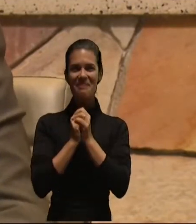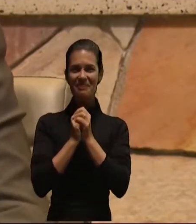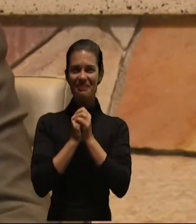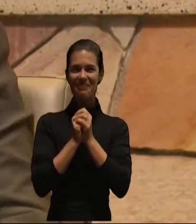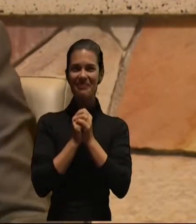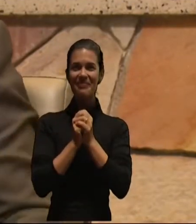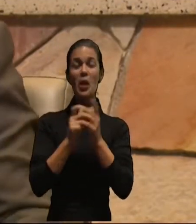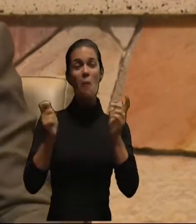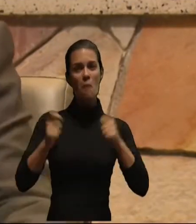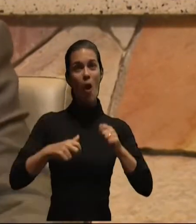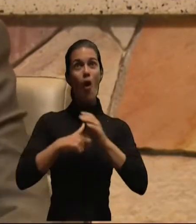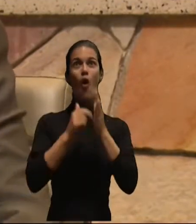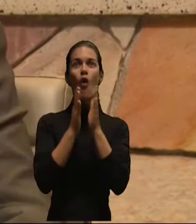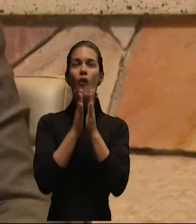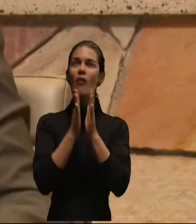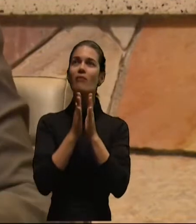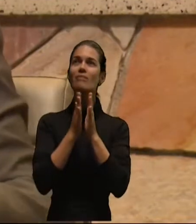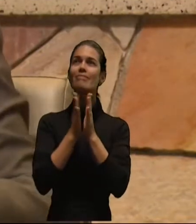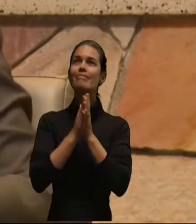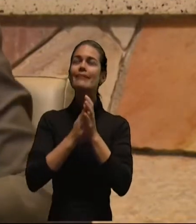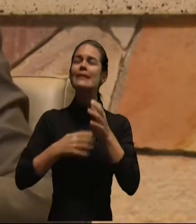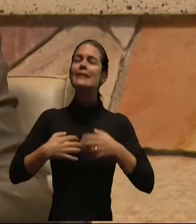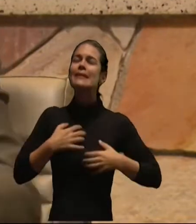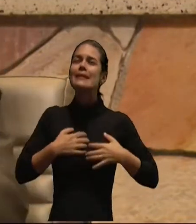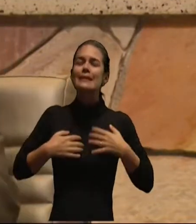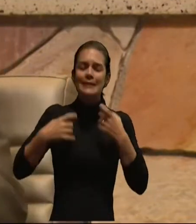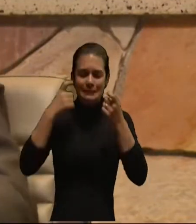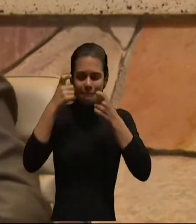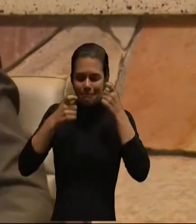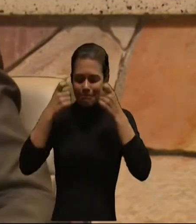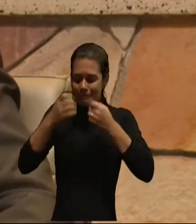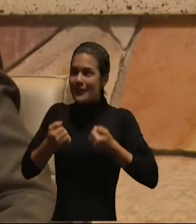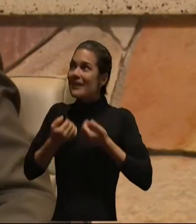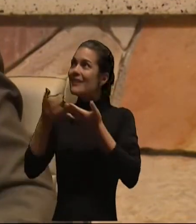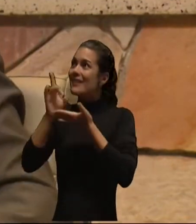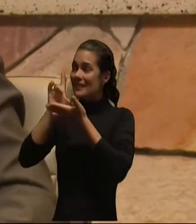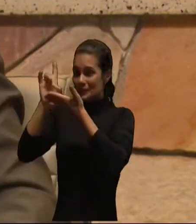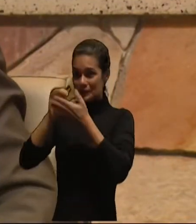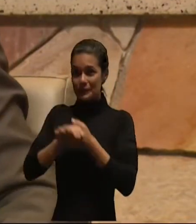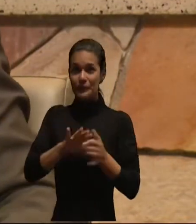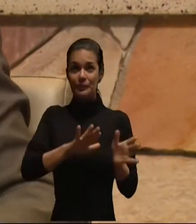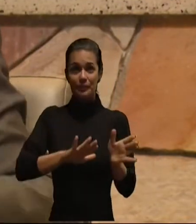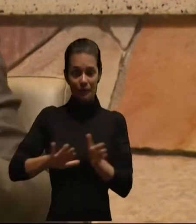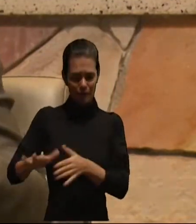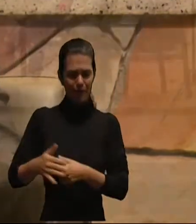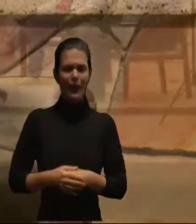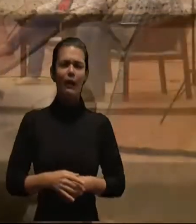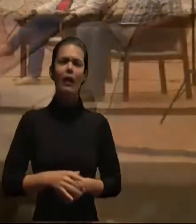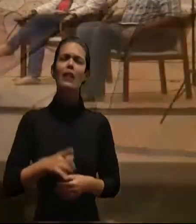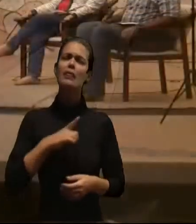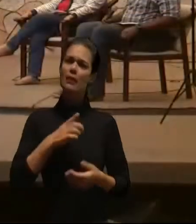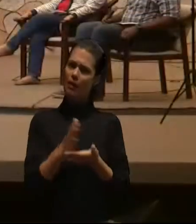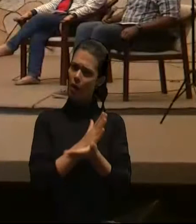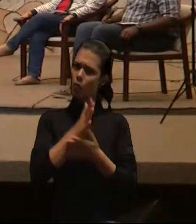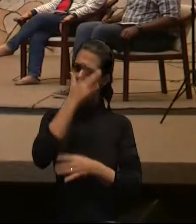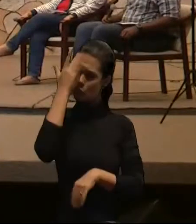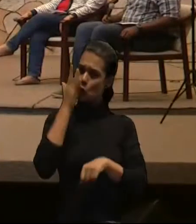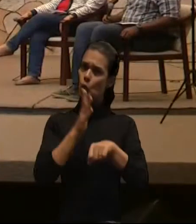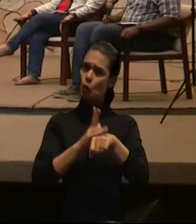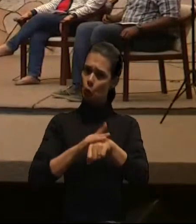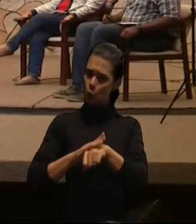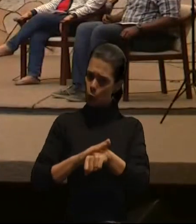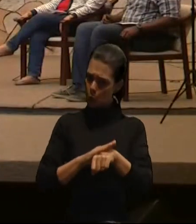nossas angústias. Pastor Davi, nós temos acompanhado os nossos enfermos, muitos falando